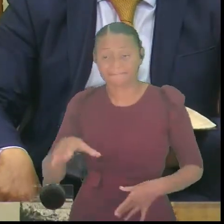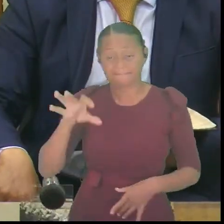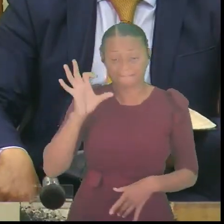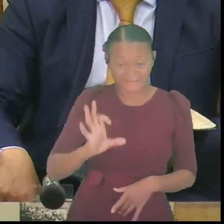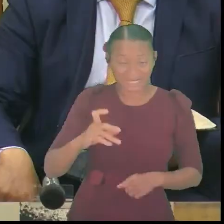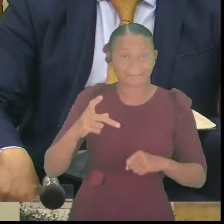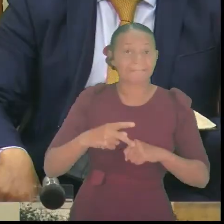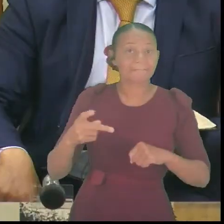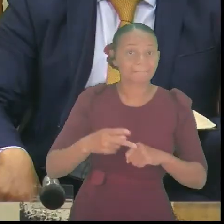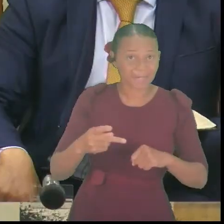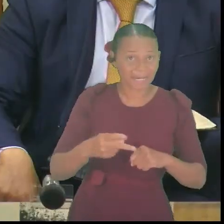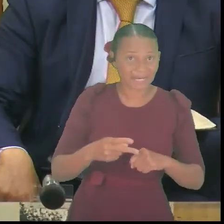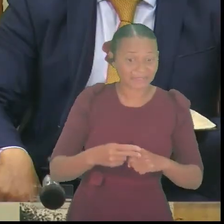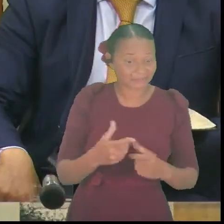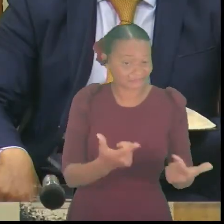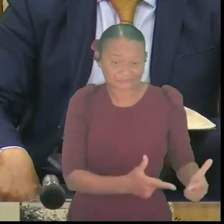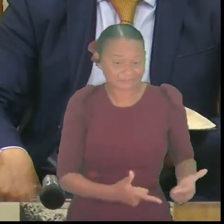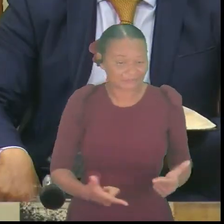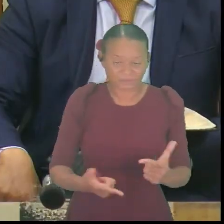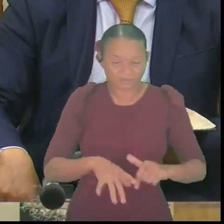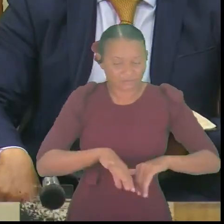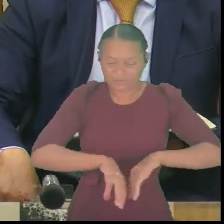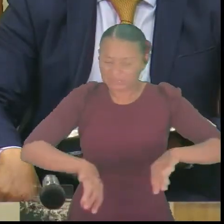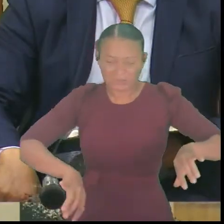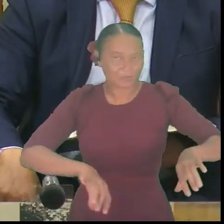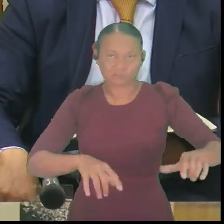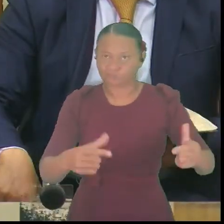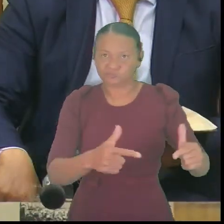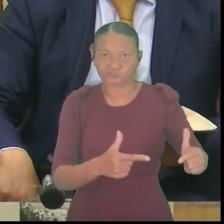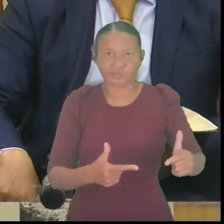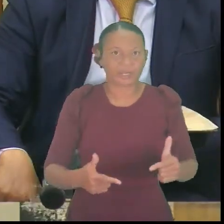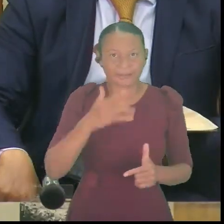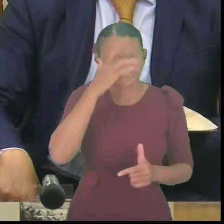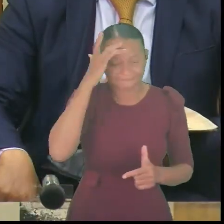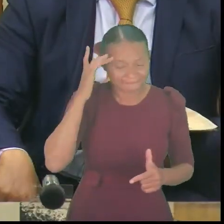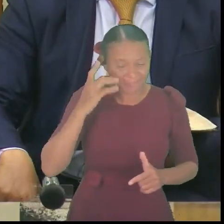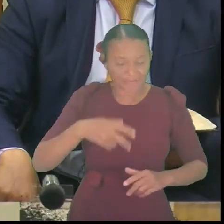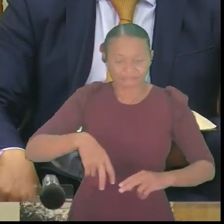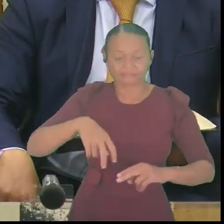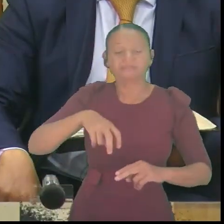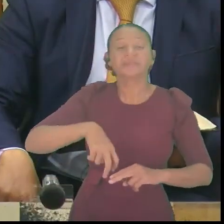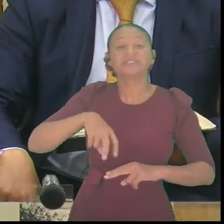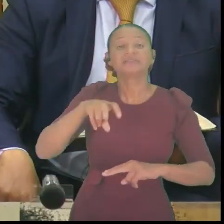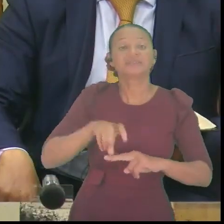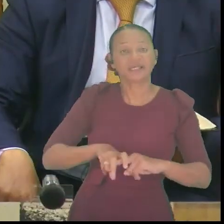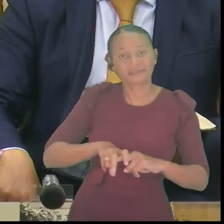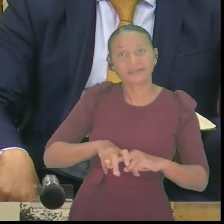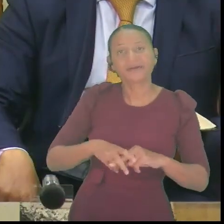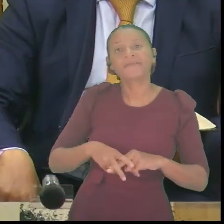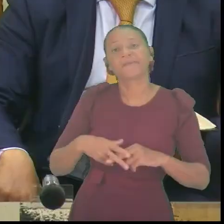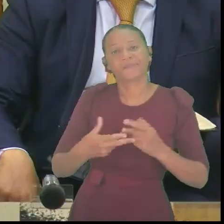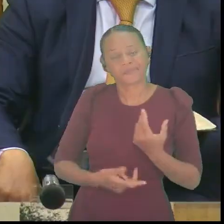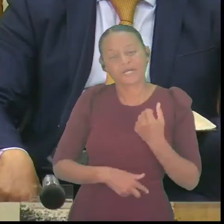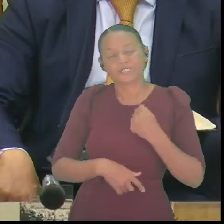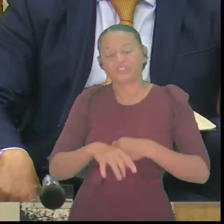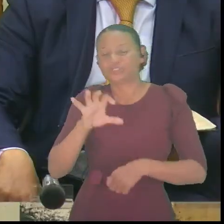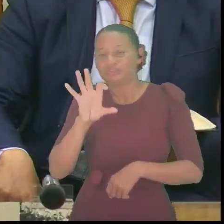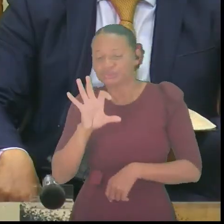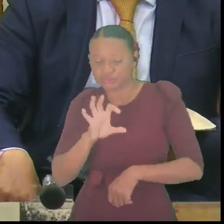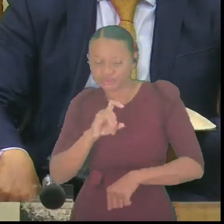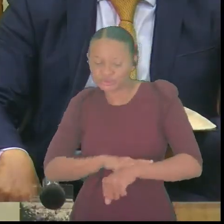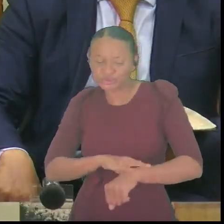pedra, assentos de pedra, não tinham separação, tá? E as pessoas se assentavam ali para fazer suas necessidades, não havia